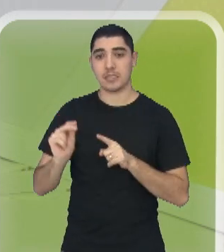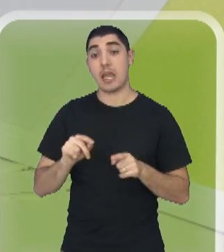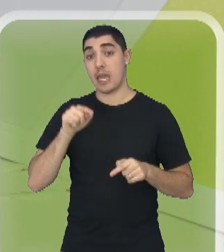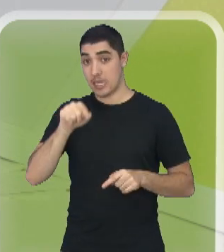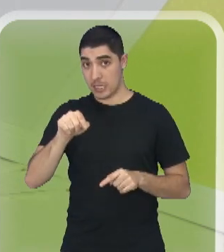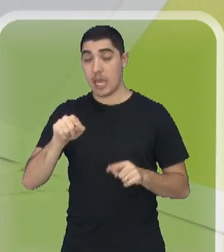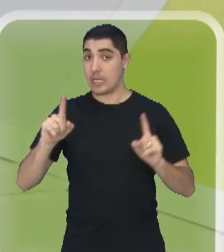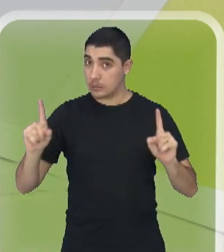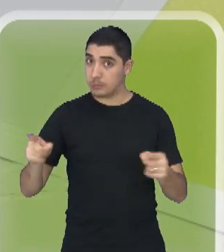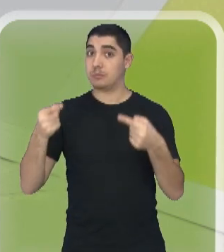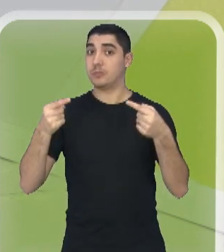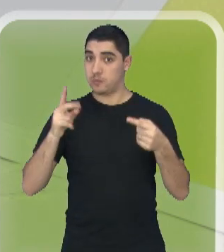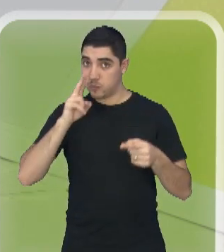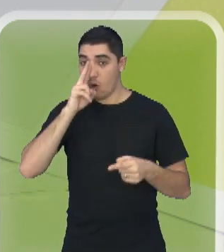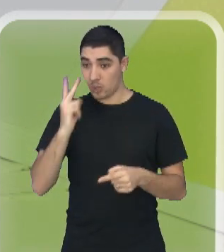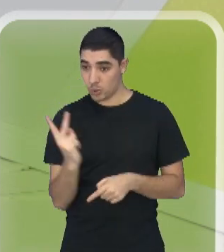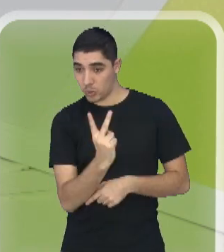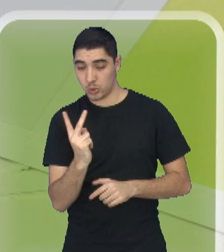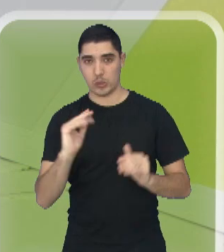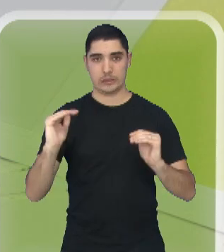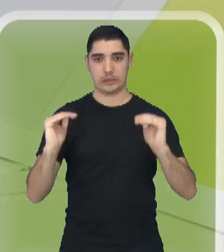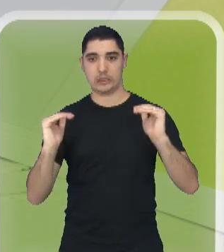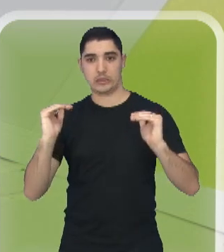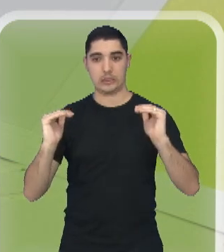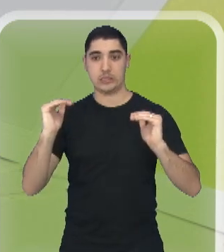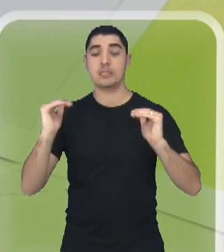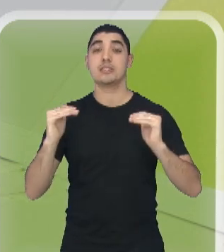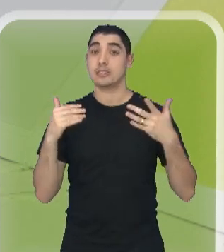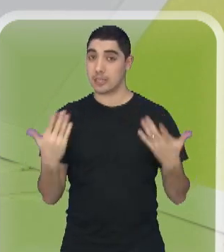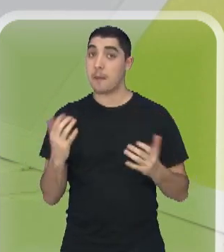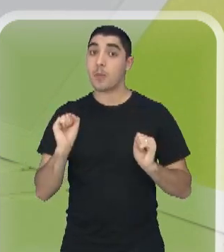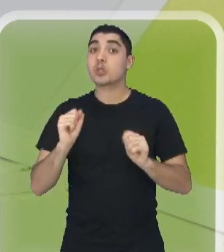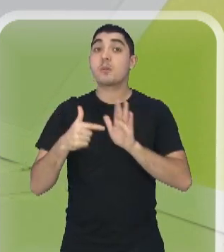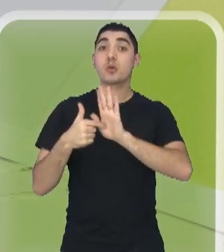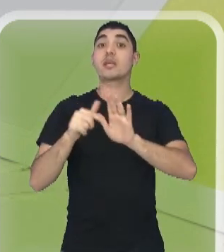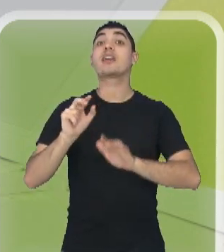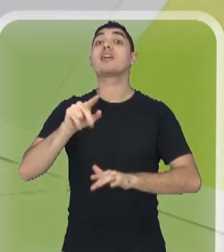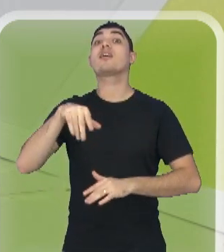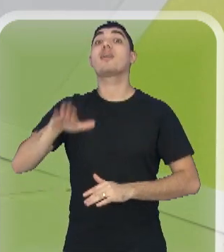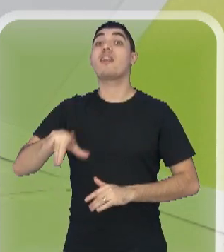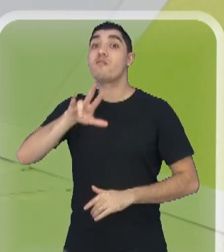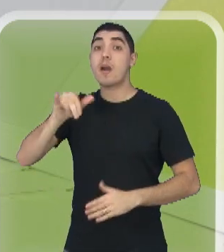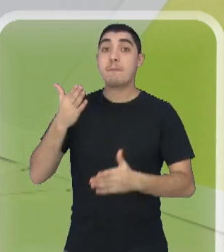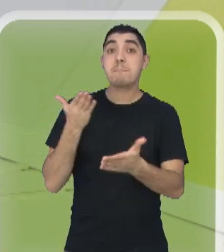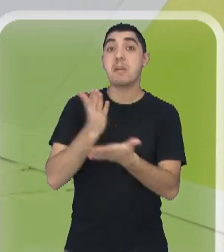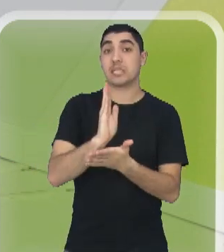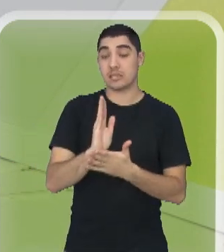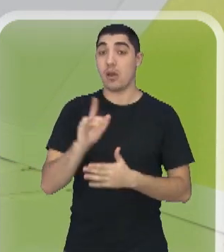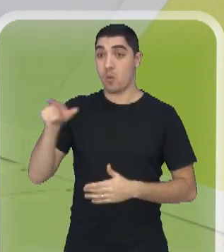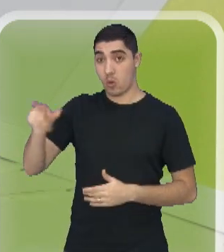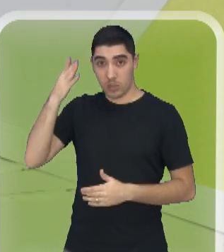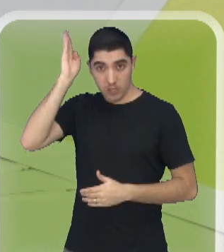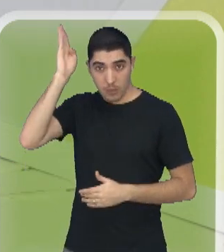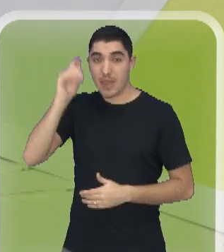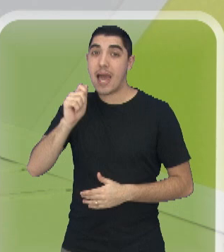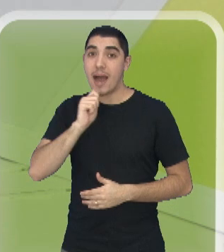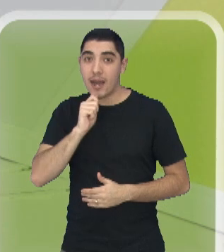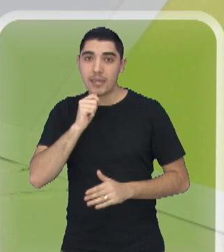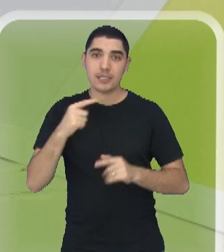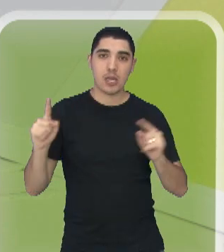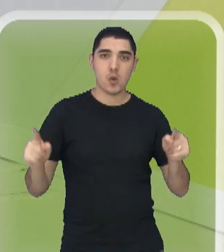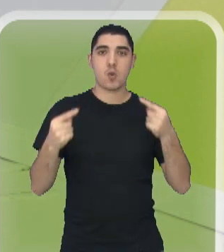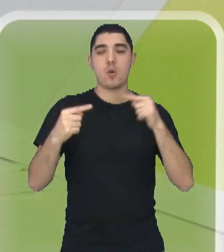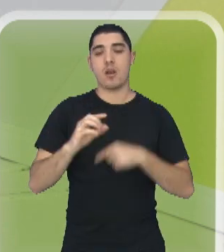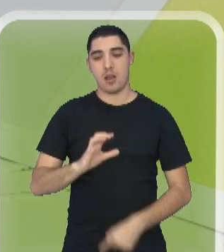confronto direto mesmo e, como eu disse na abertura, pode definir quem vai se classificar lá na frente. O Taubaté tem o jogo contra o Crespon, que para elas